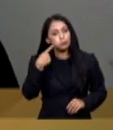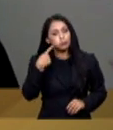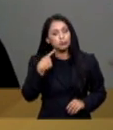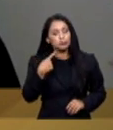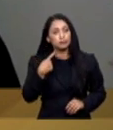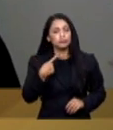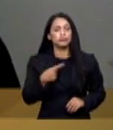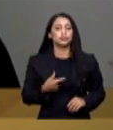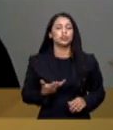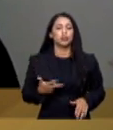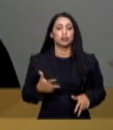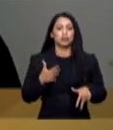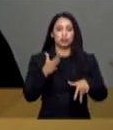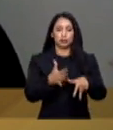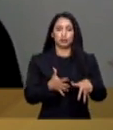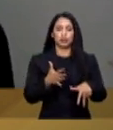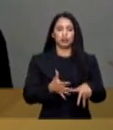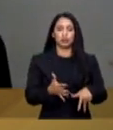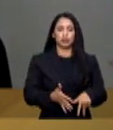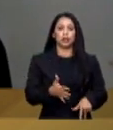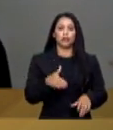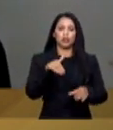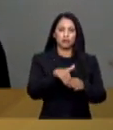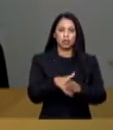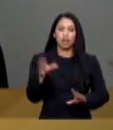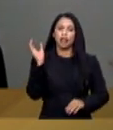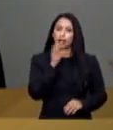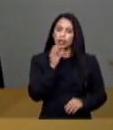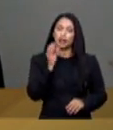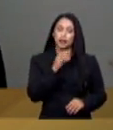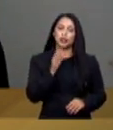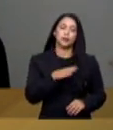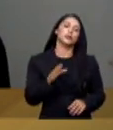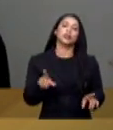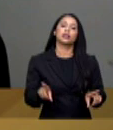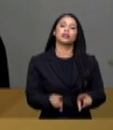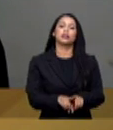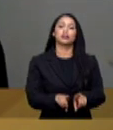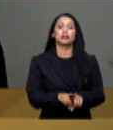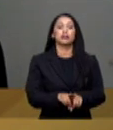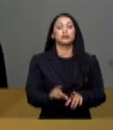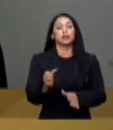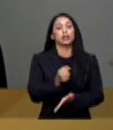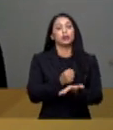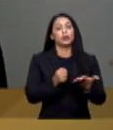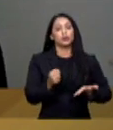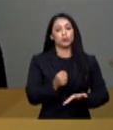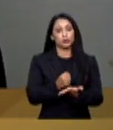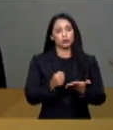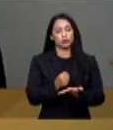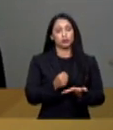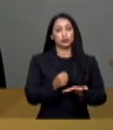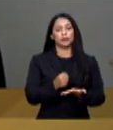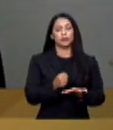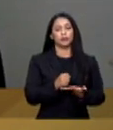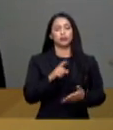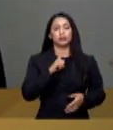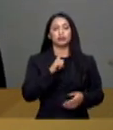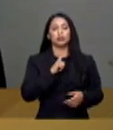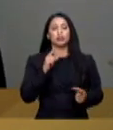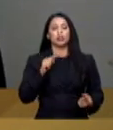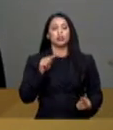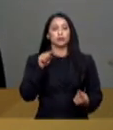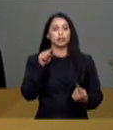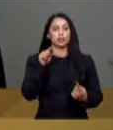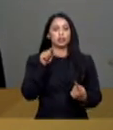assumaram a tribuna. Carmen Lúcia, também ministra serei do muito STF. Breve no meu voto. Tenho também que o questionamento que toca em pontos que foram